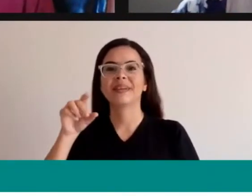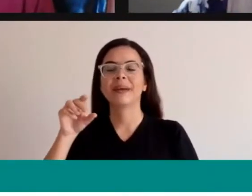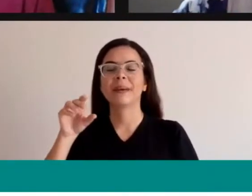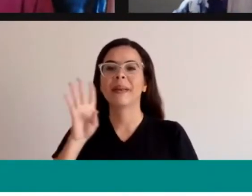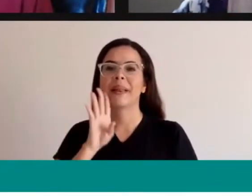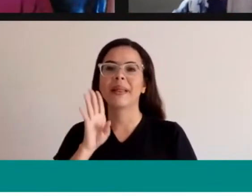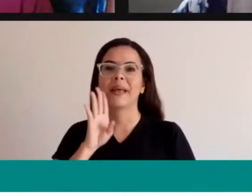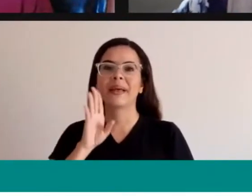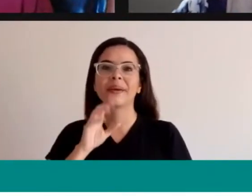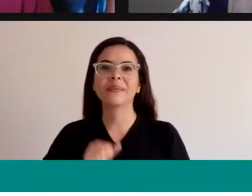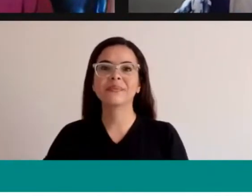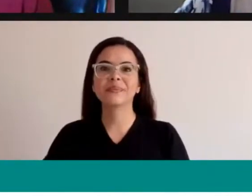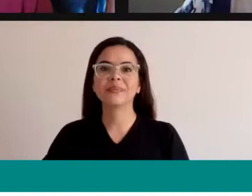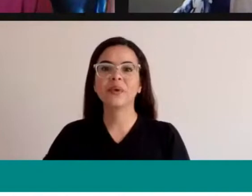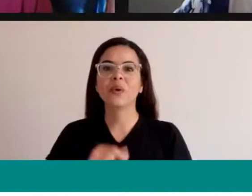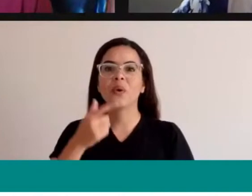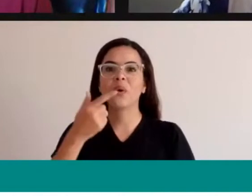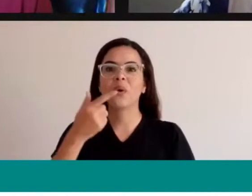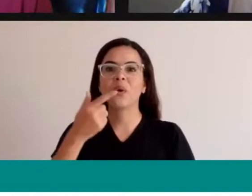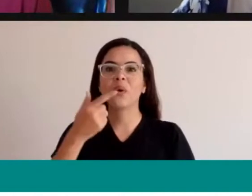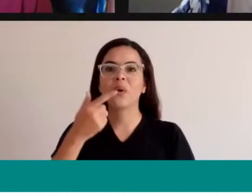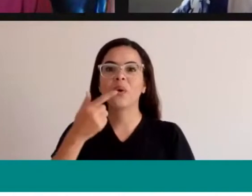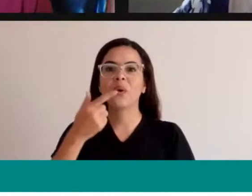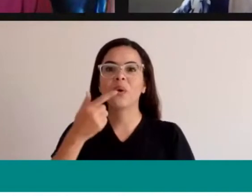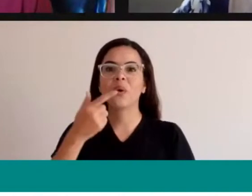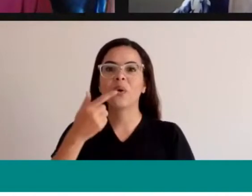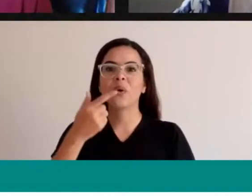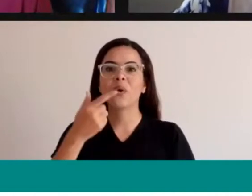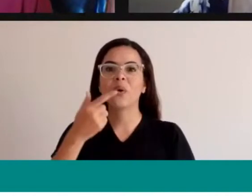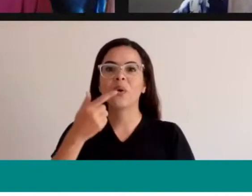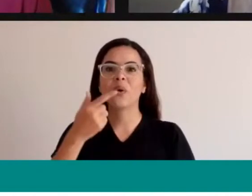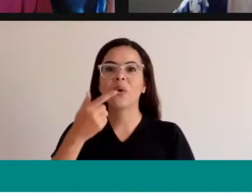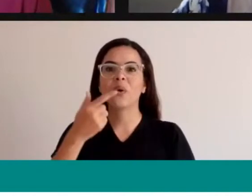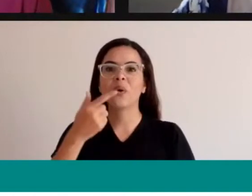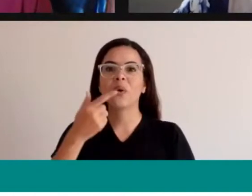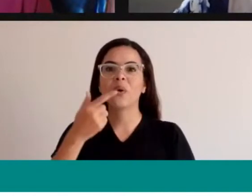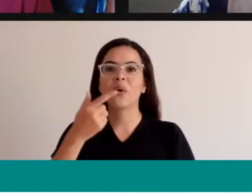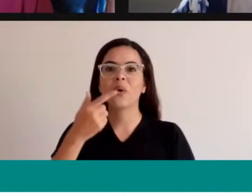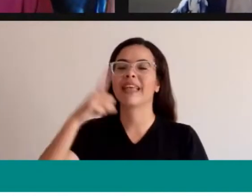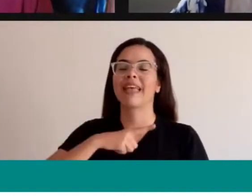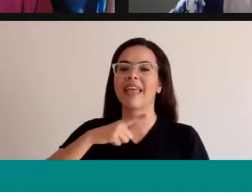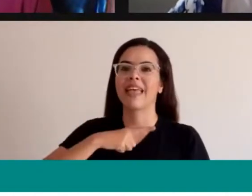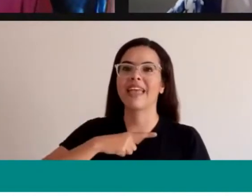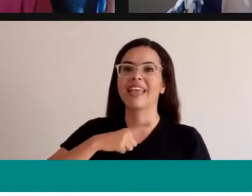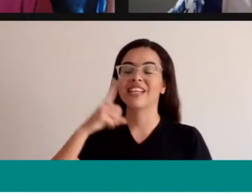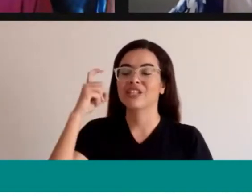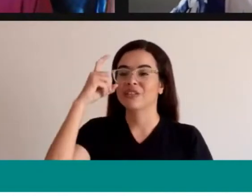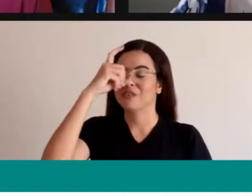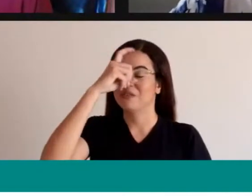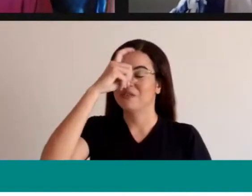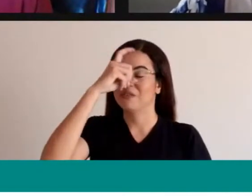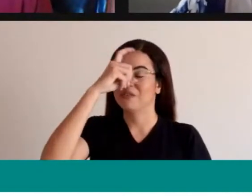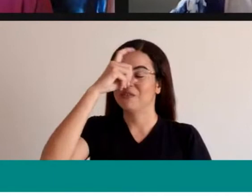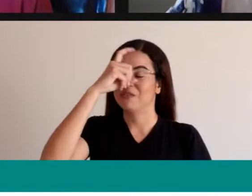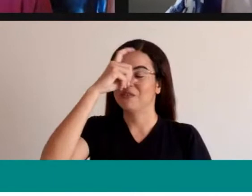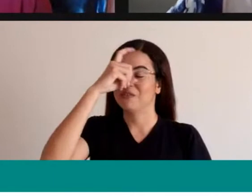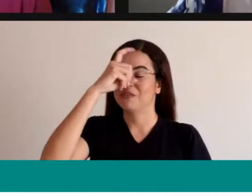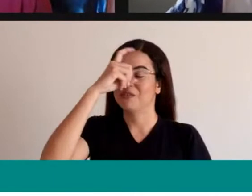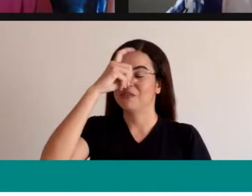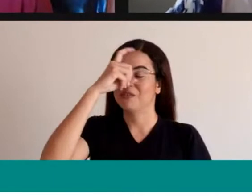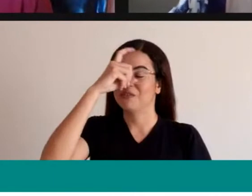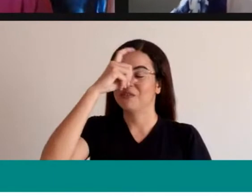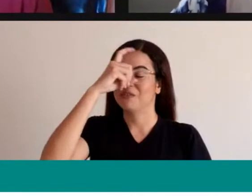O Jameli Jesus comentou: quanto aos desafios do mestre, quais pontos achou mais complicado trabalhar para equilibrar a imersão